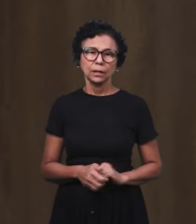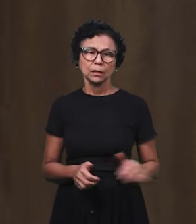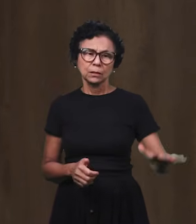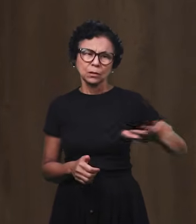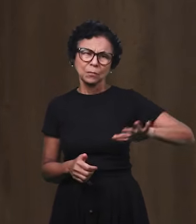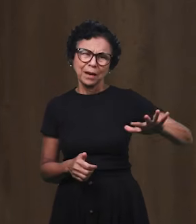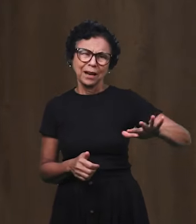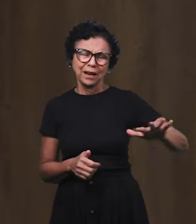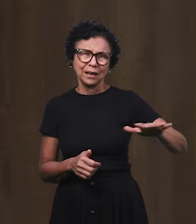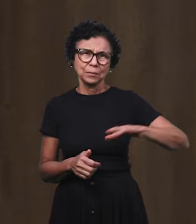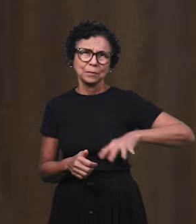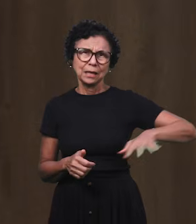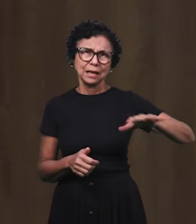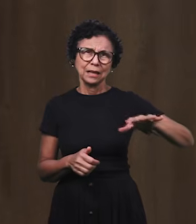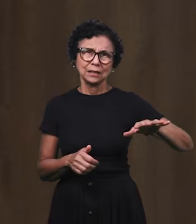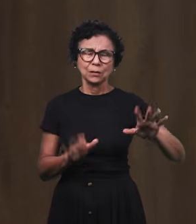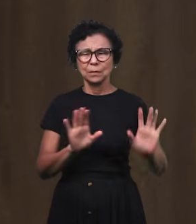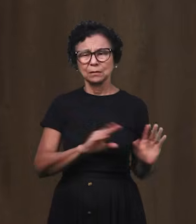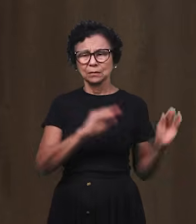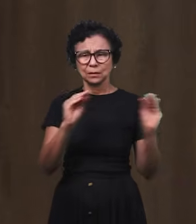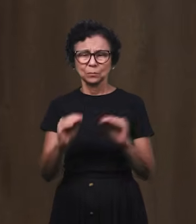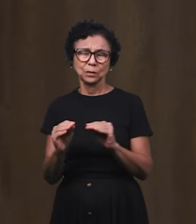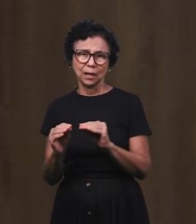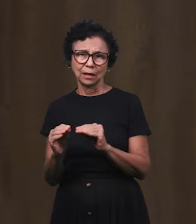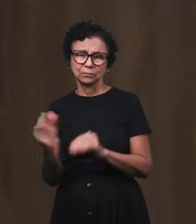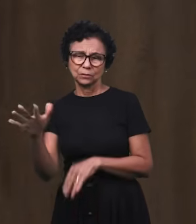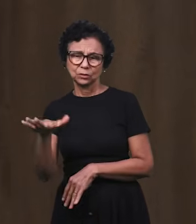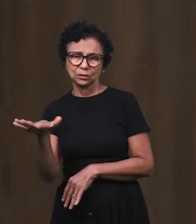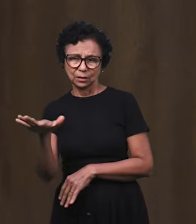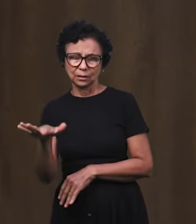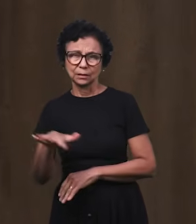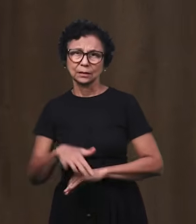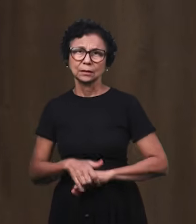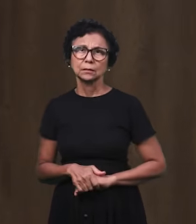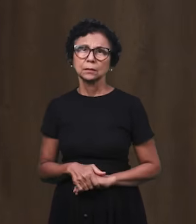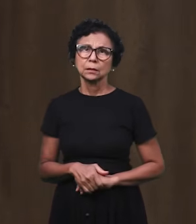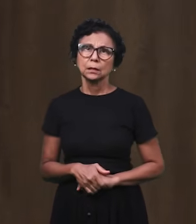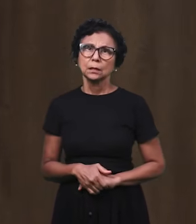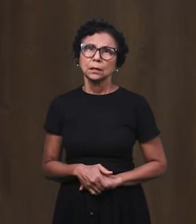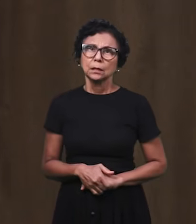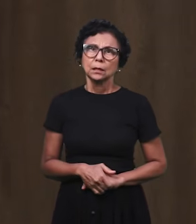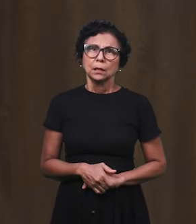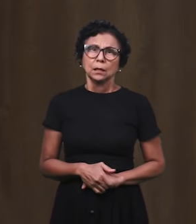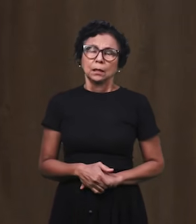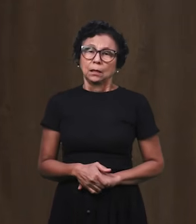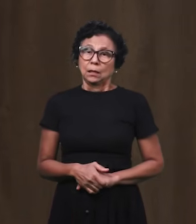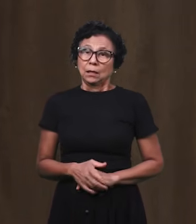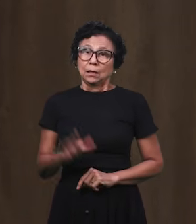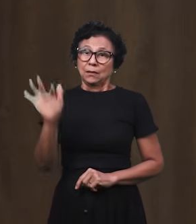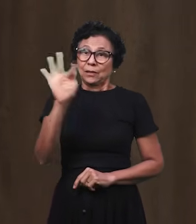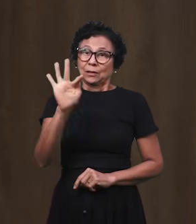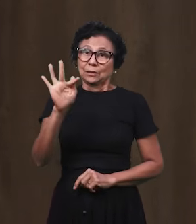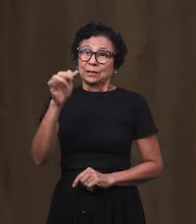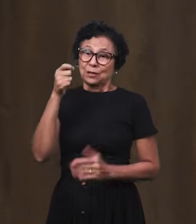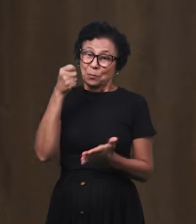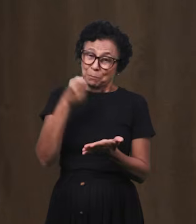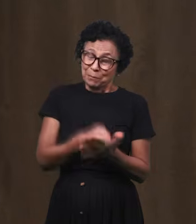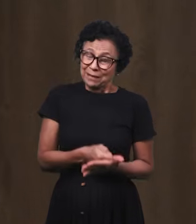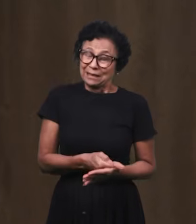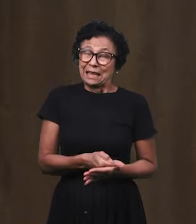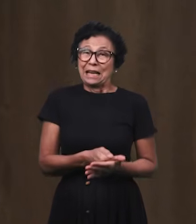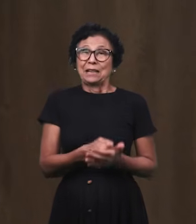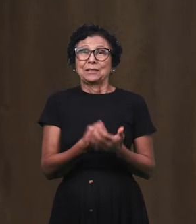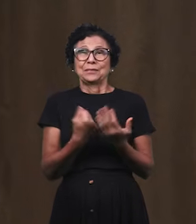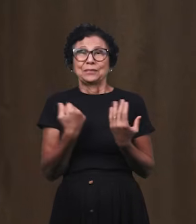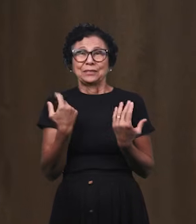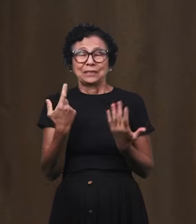E aí eu levei muito a sério, porque eu pagava a minha faculdade, era custoso, sabe? Era doído. Eu pagava a minha faculdade,